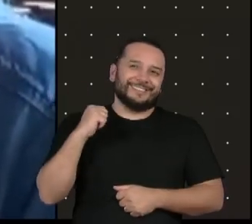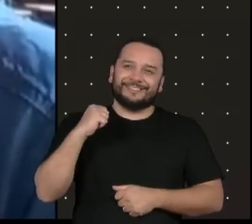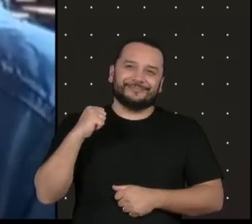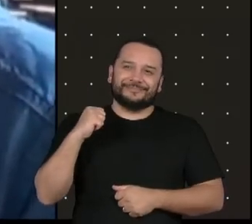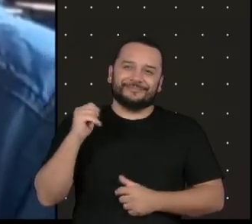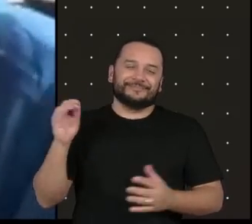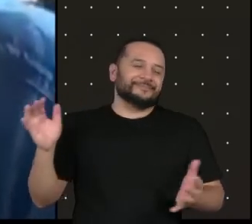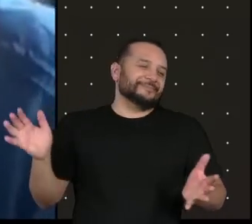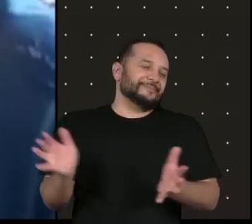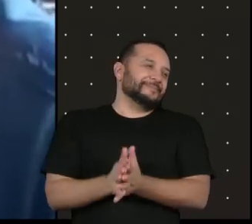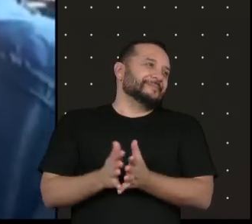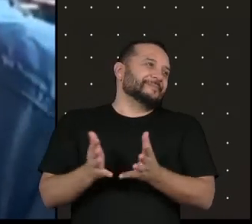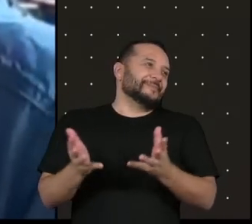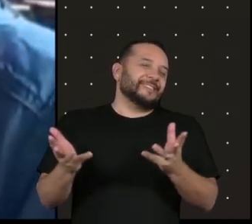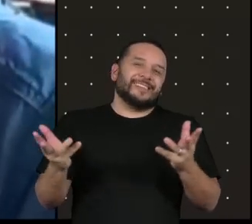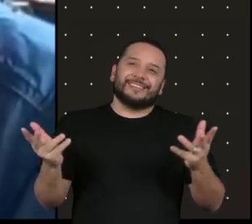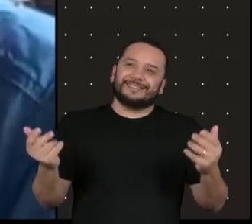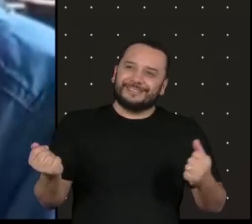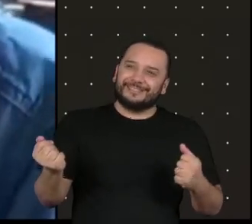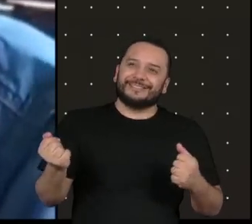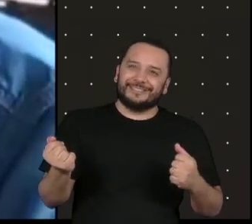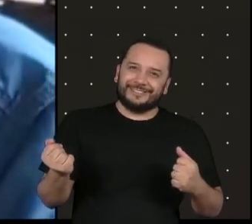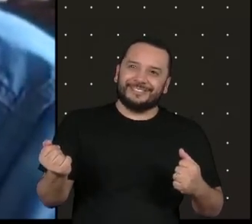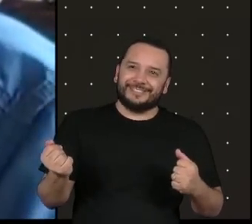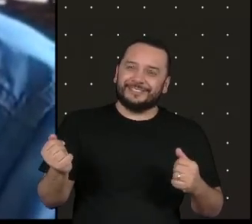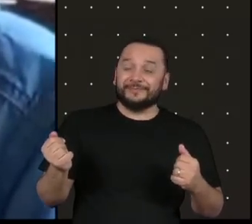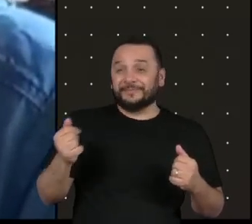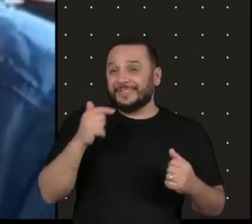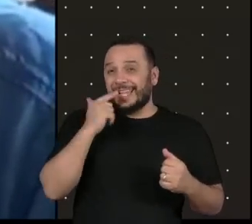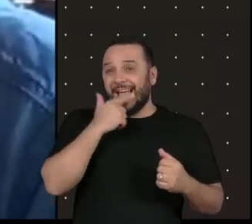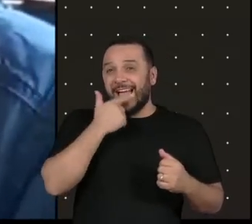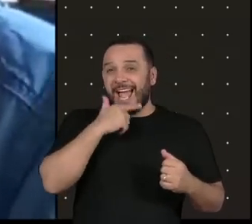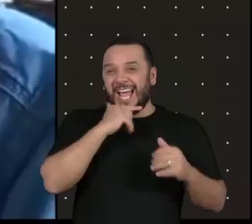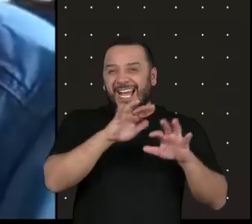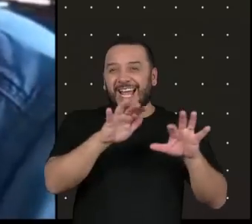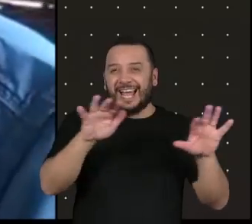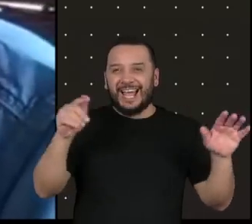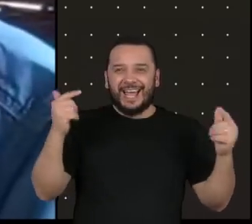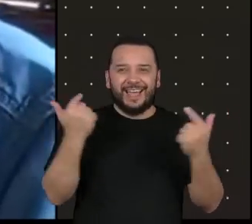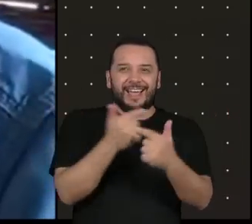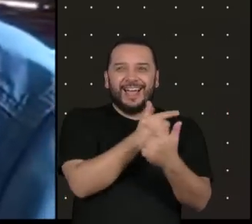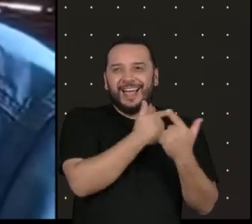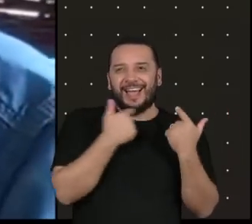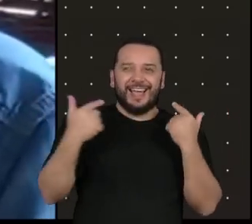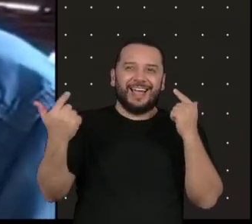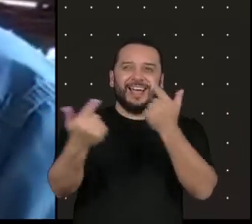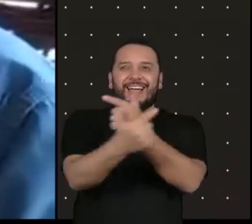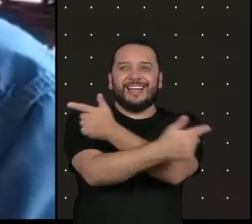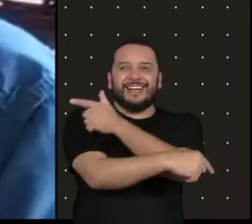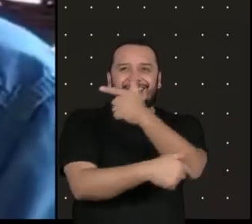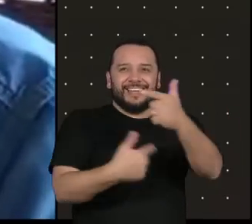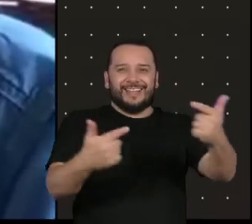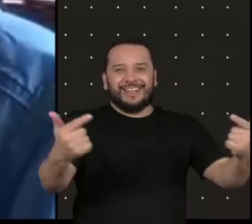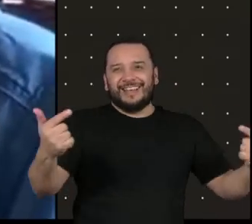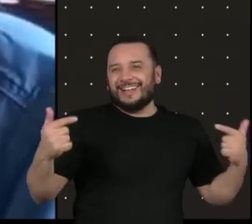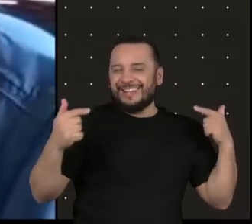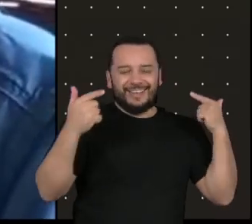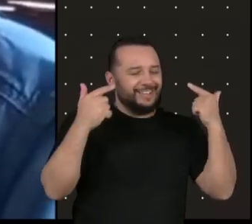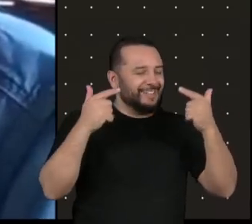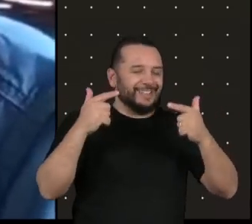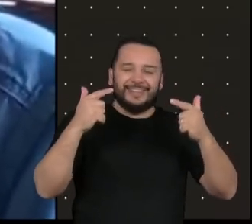meravigliosa, è contagiosa, ti envolvi e che è